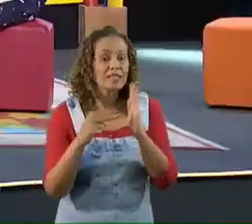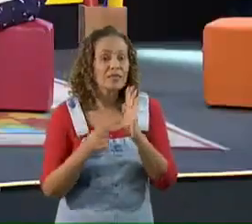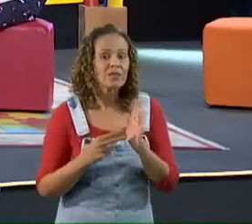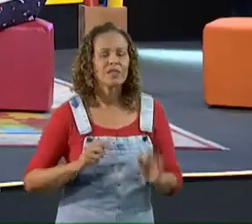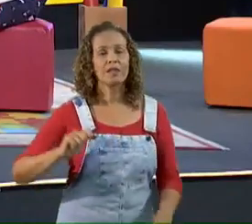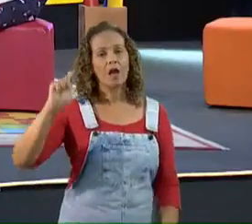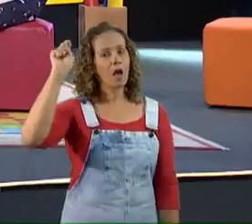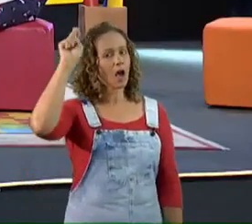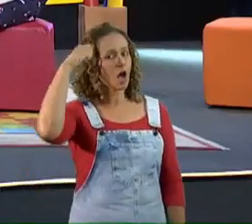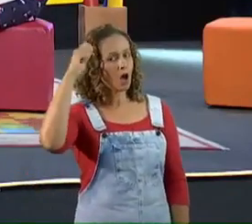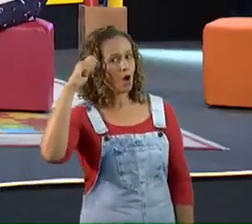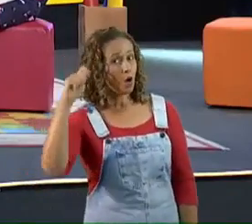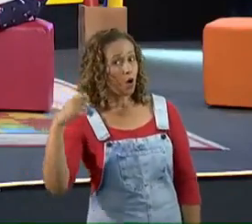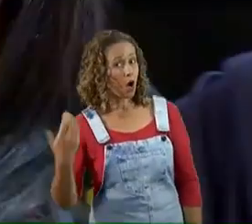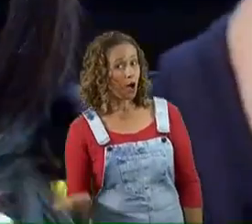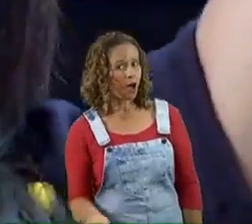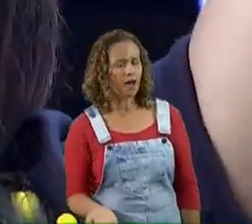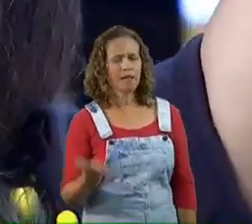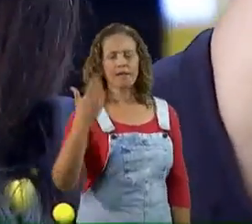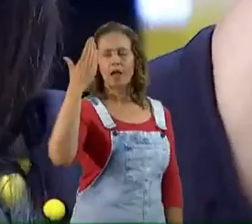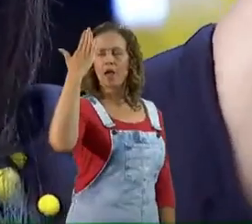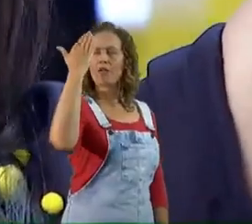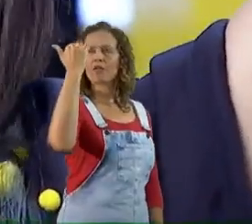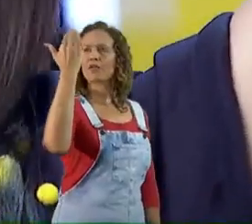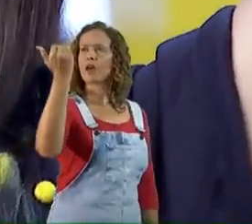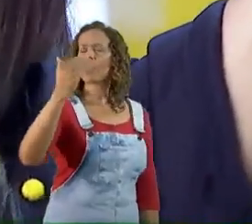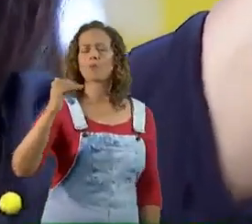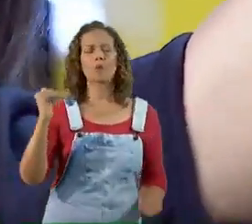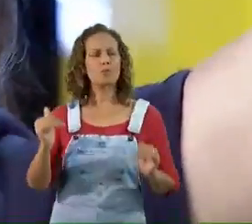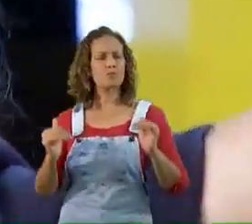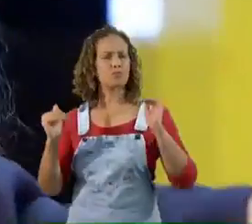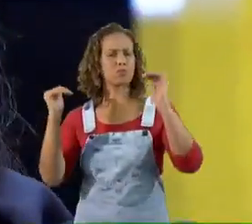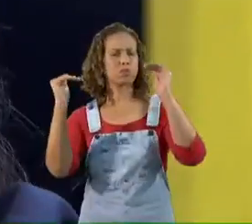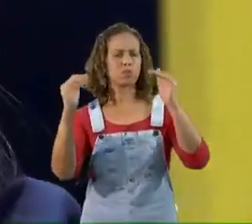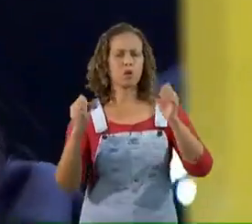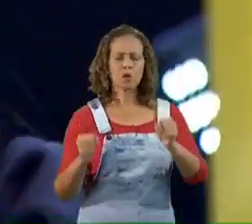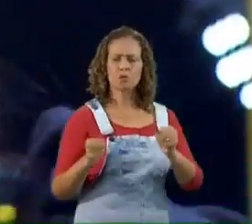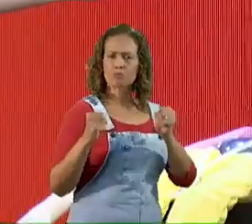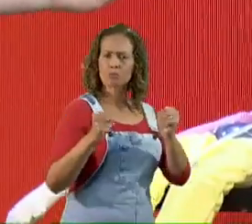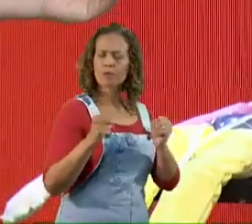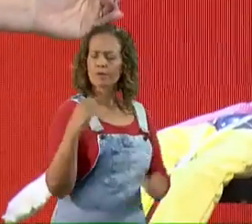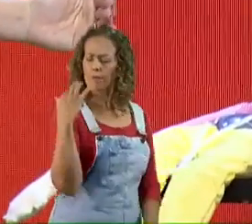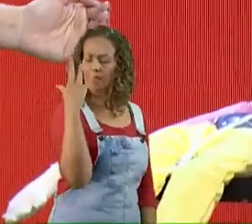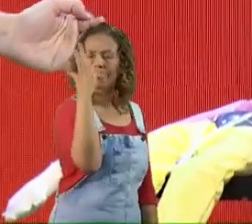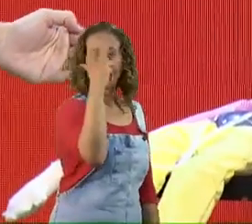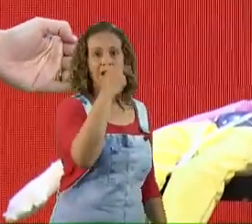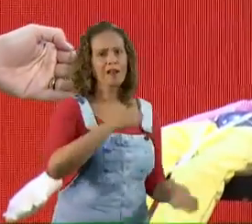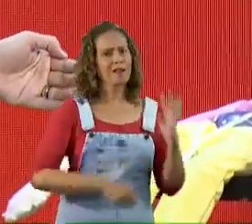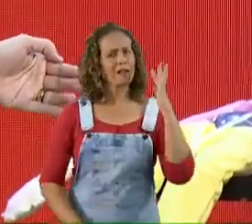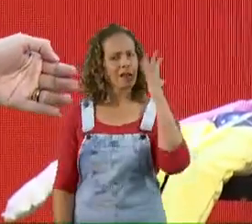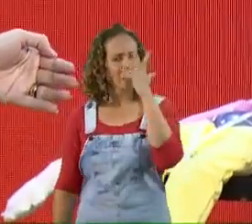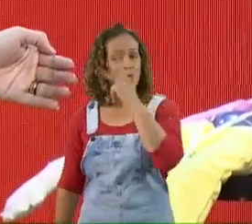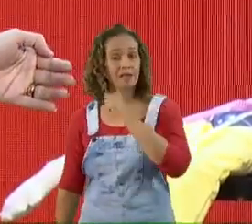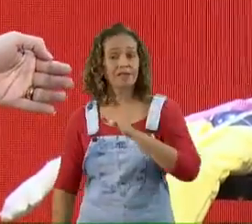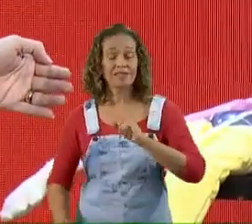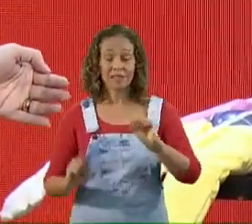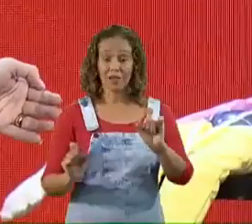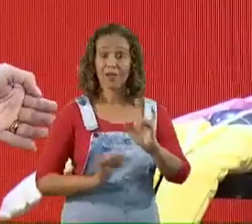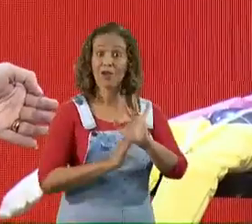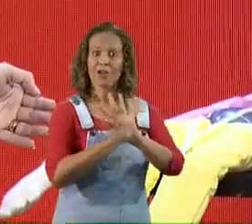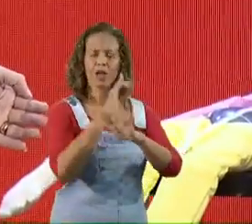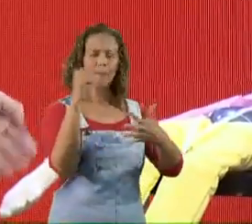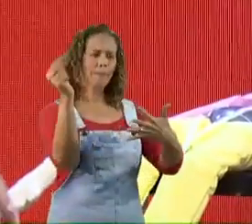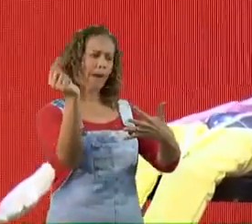honra, fama, grandeza, beleza. Glória significa